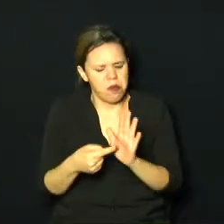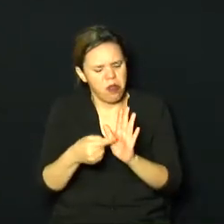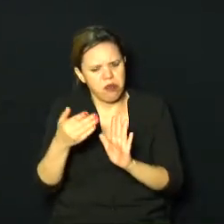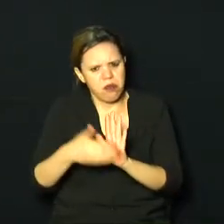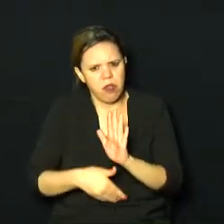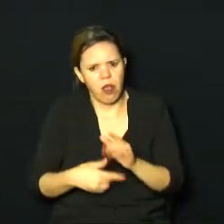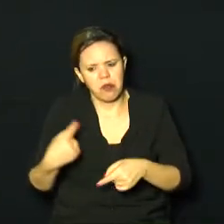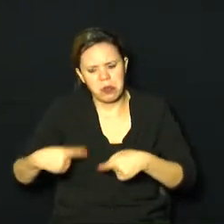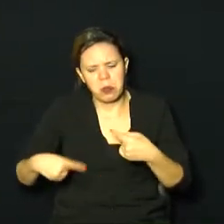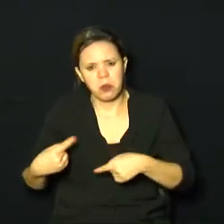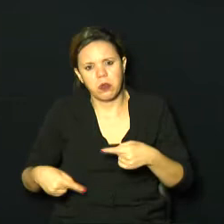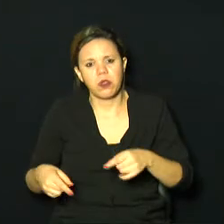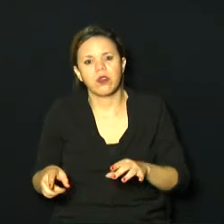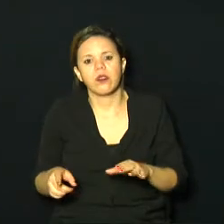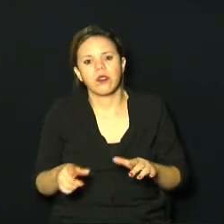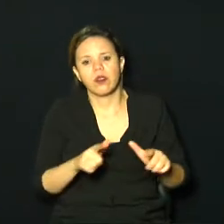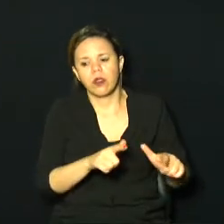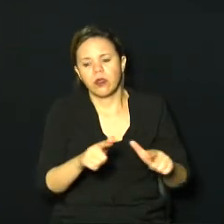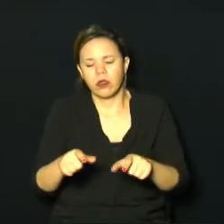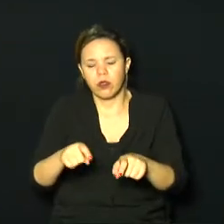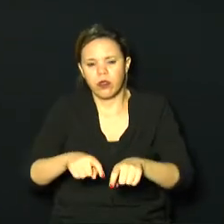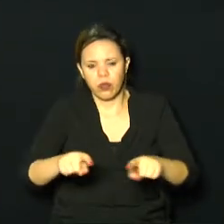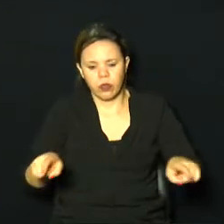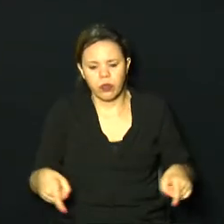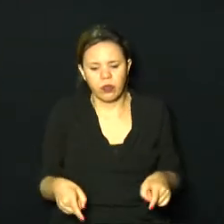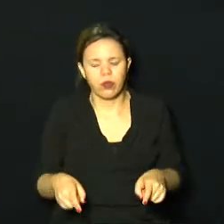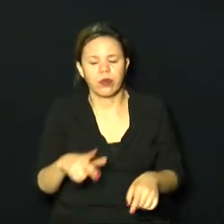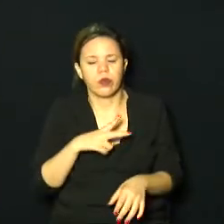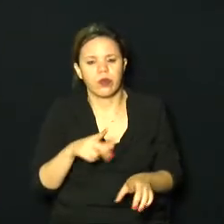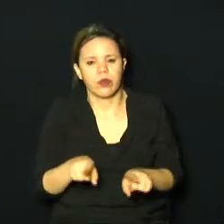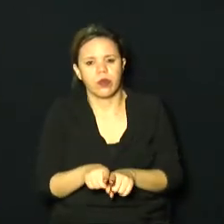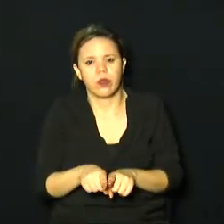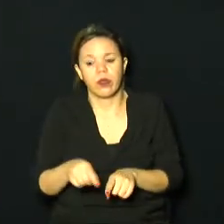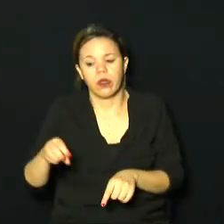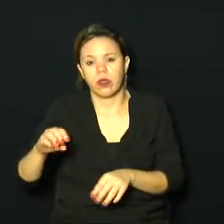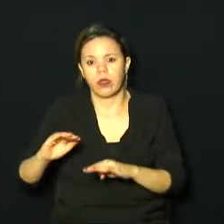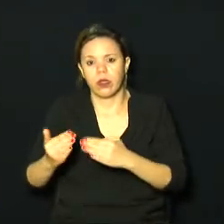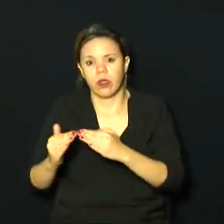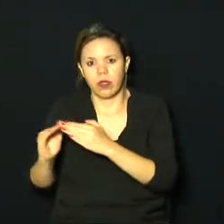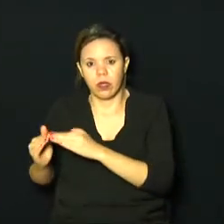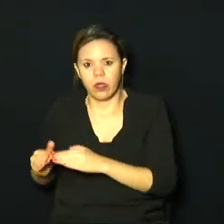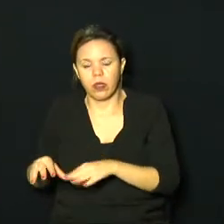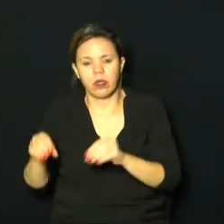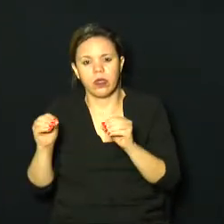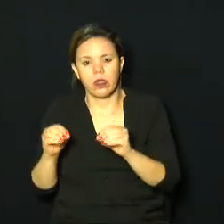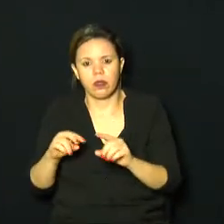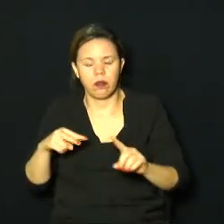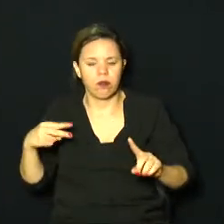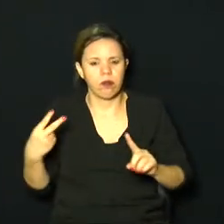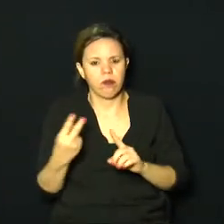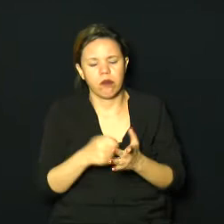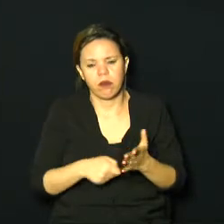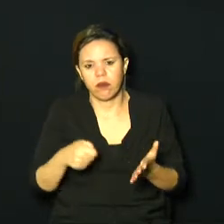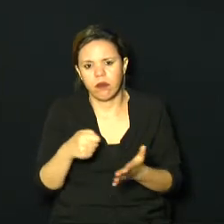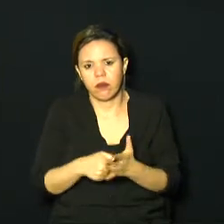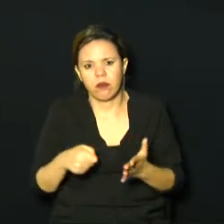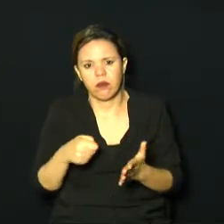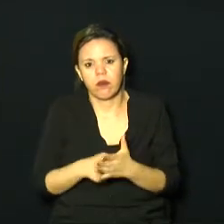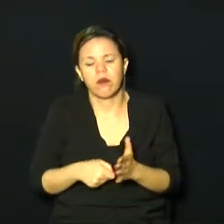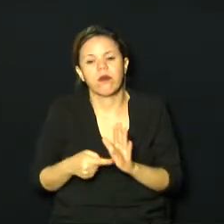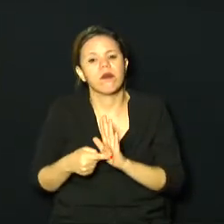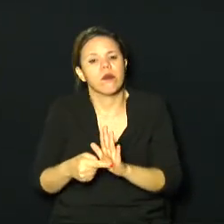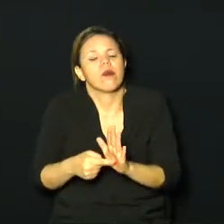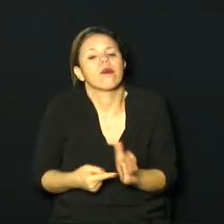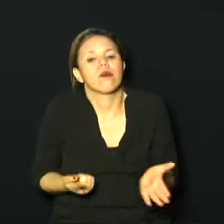da propriedade urbana, e que o Nelson Mandela é a maior ocupação com a perspectiva de luta, de colocar o dedo na